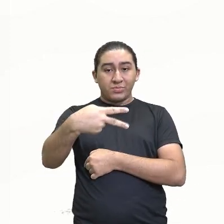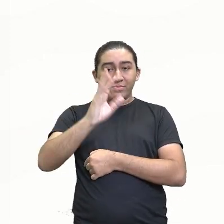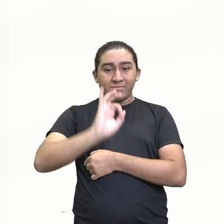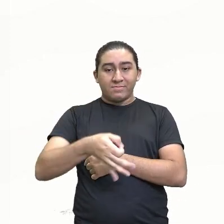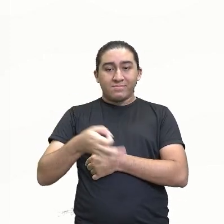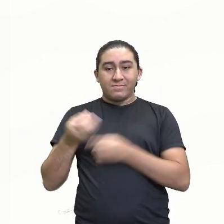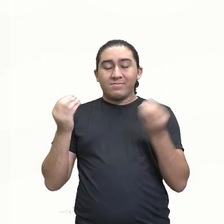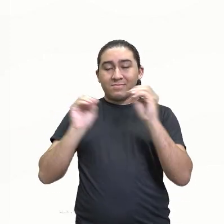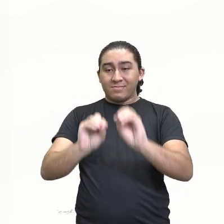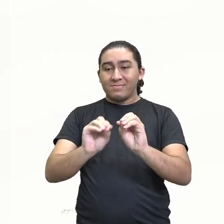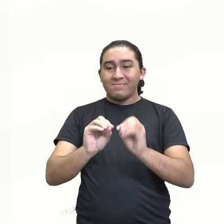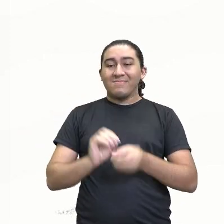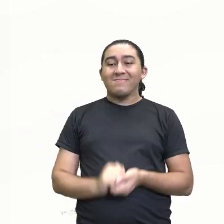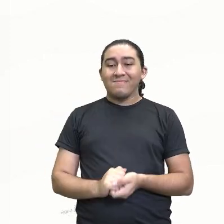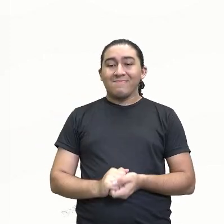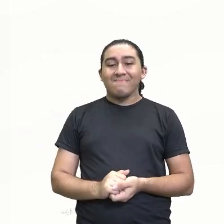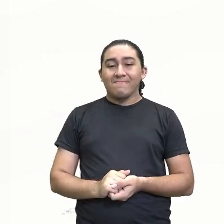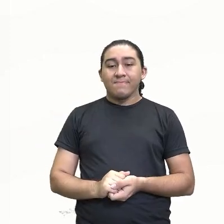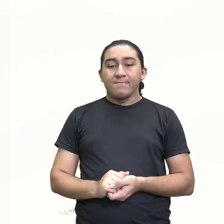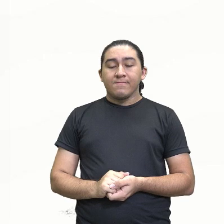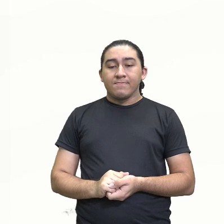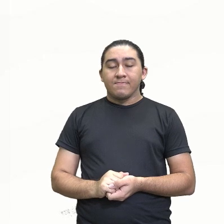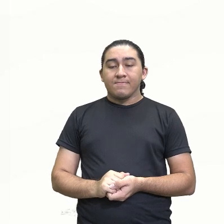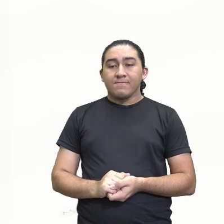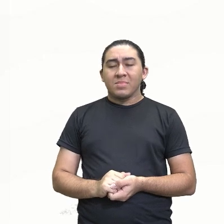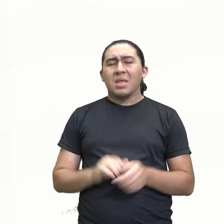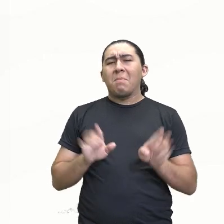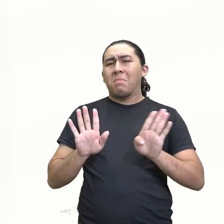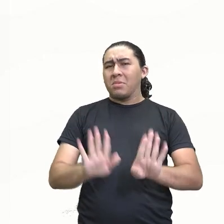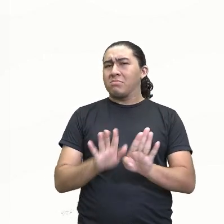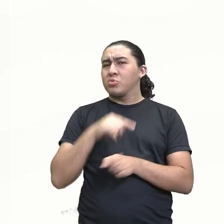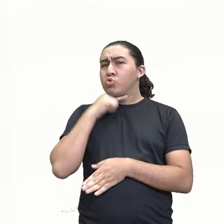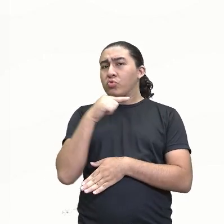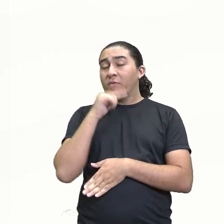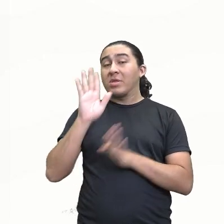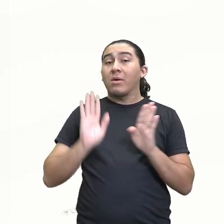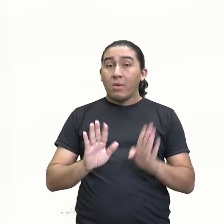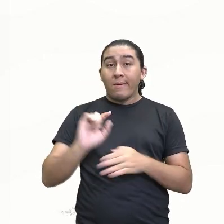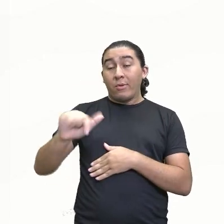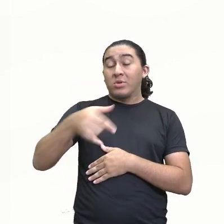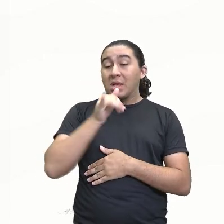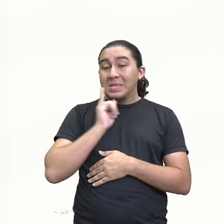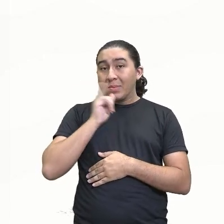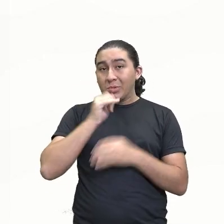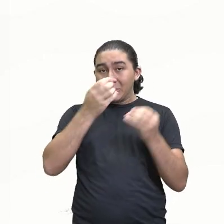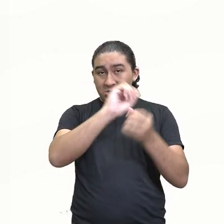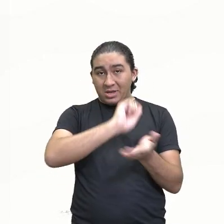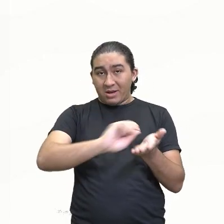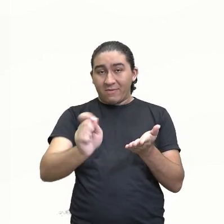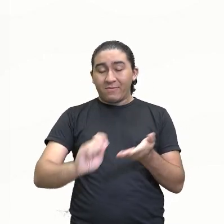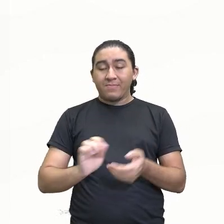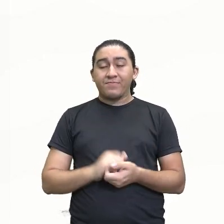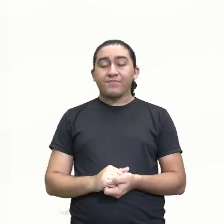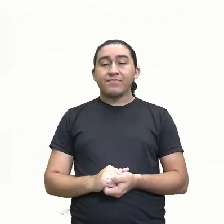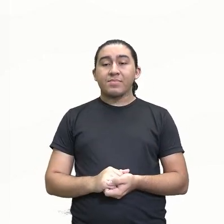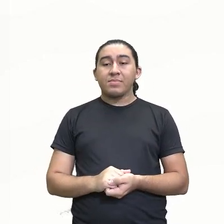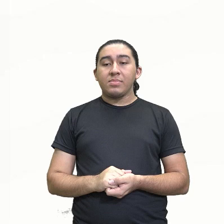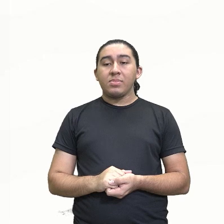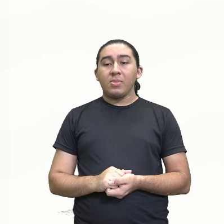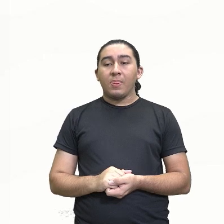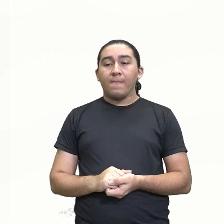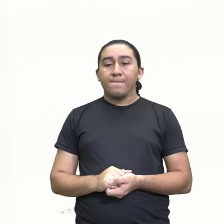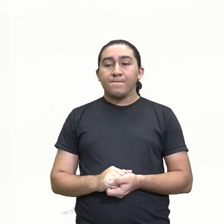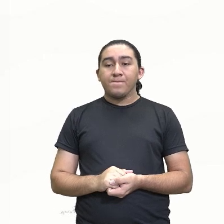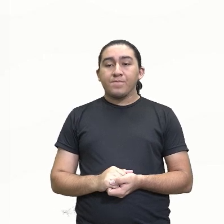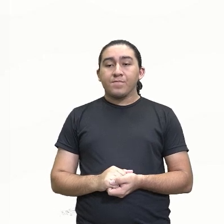2. Tá ok? Professora, não entendi. Então vou dar mais um exemplo aqui para vocês. E se eu tivesse esse valor aqui,